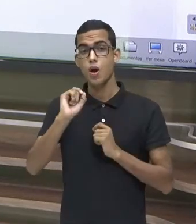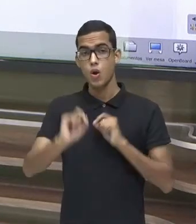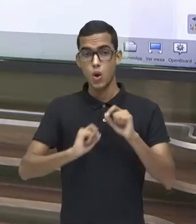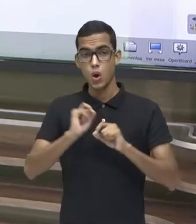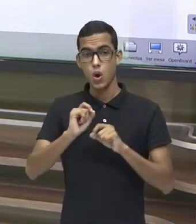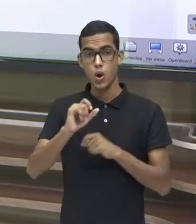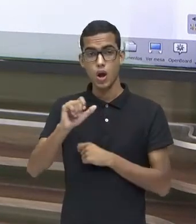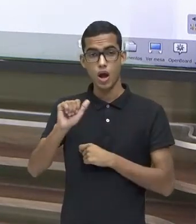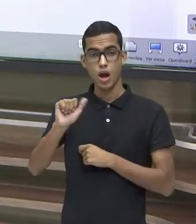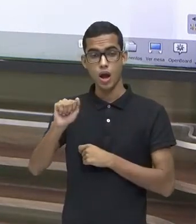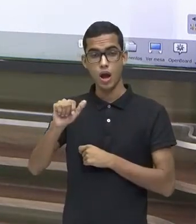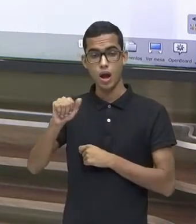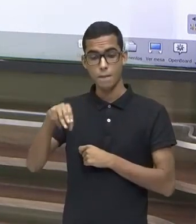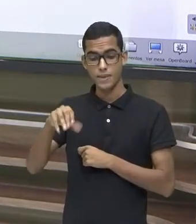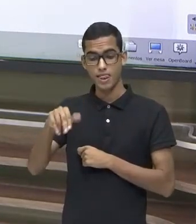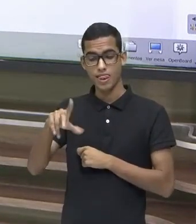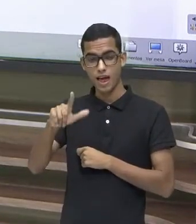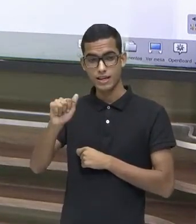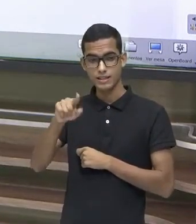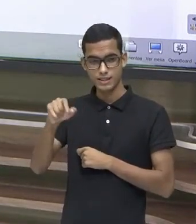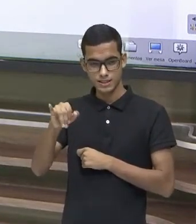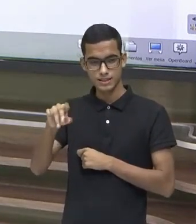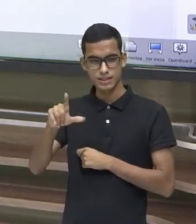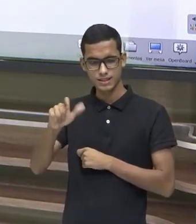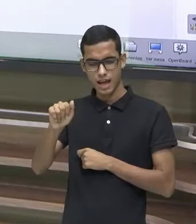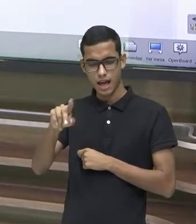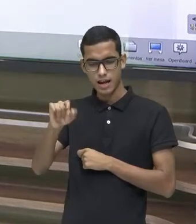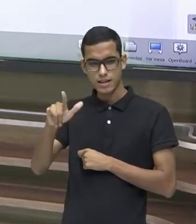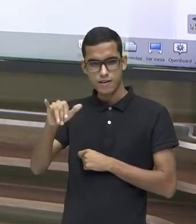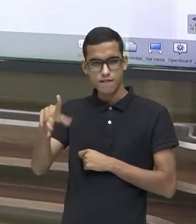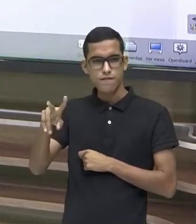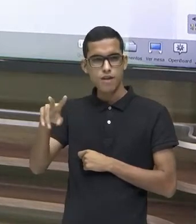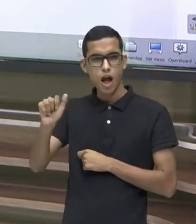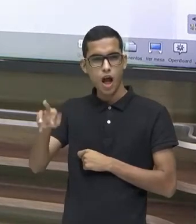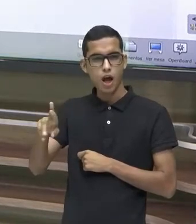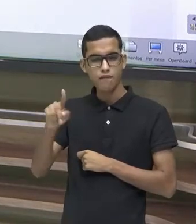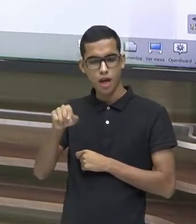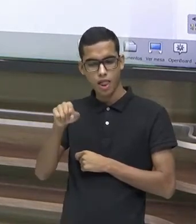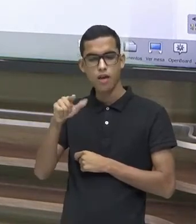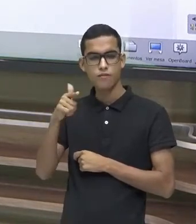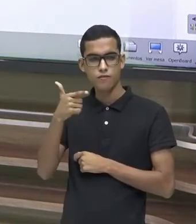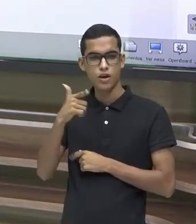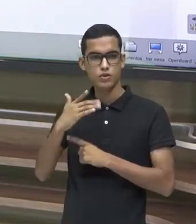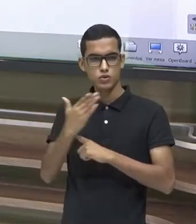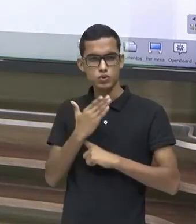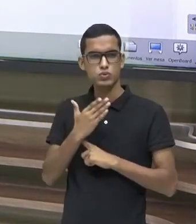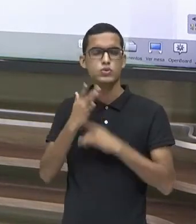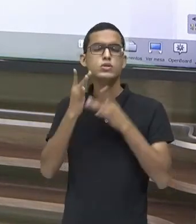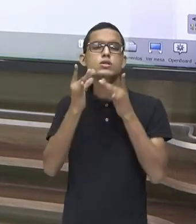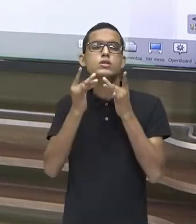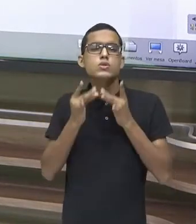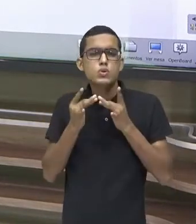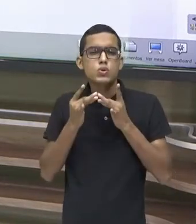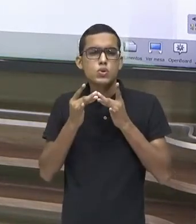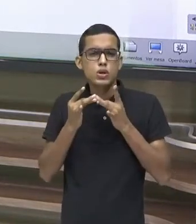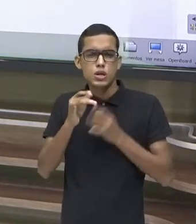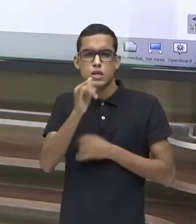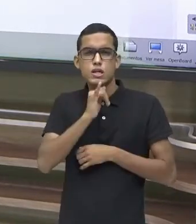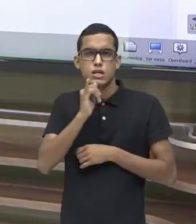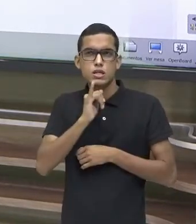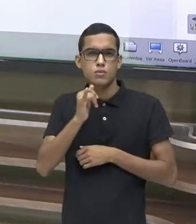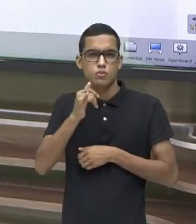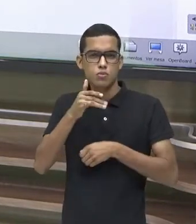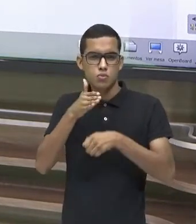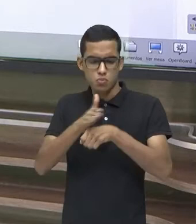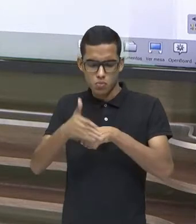de amilase salivar. Ela vai atuar especificamente no amido, né? Então, se a gente comeu, por exemplo, uma batata,